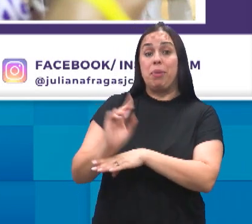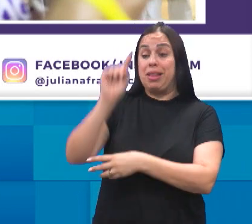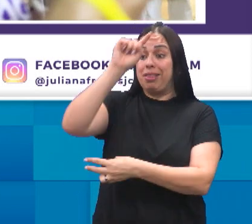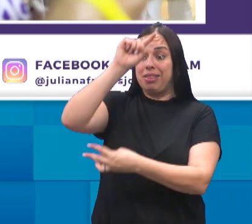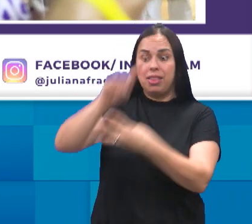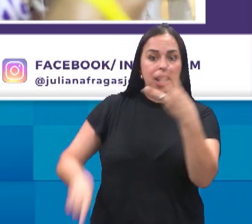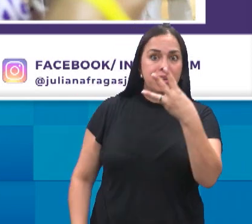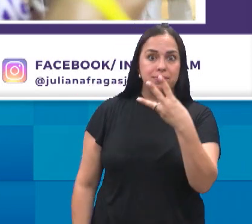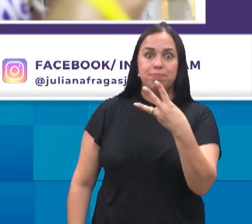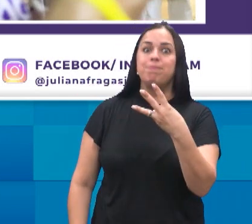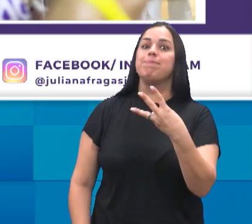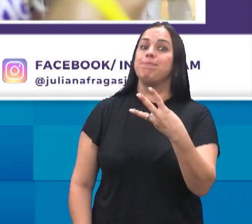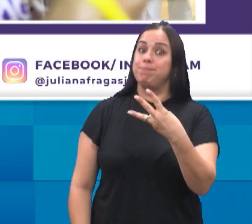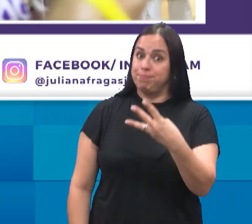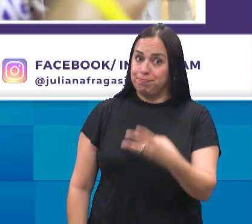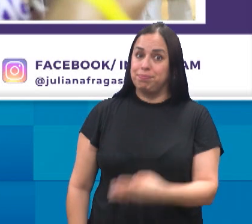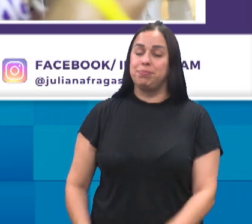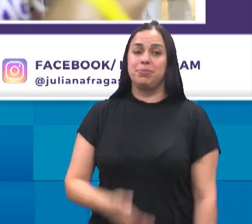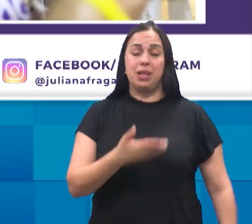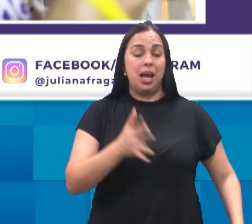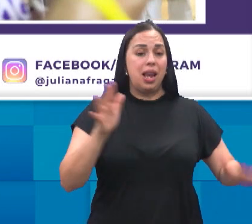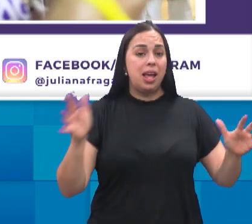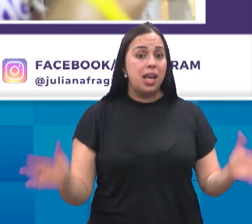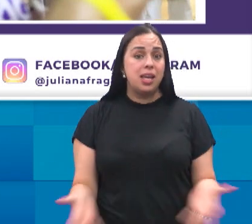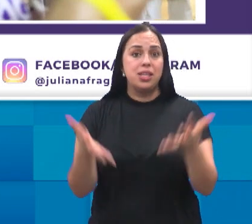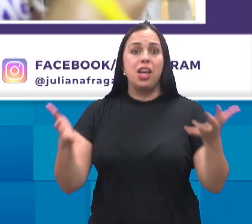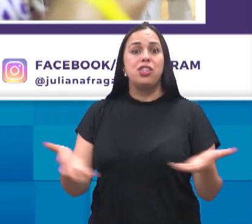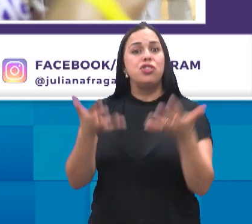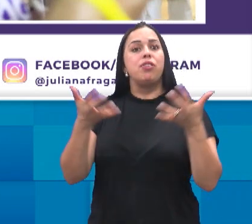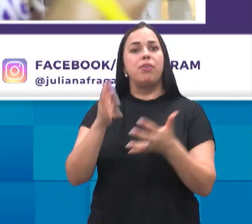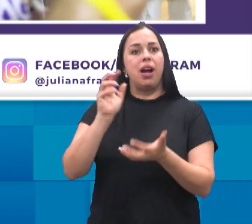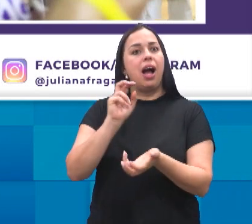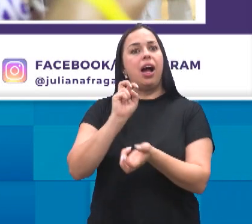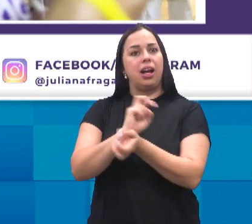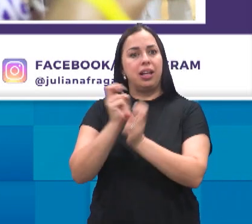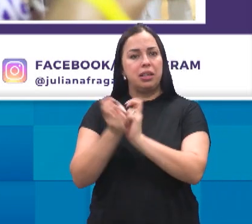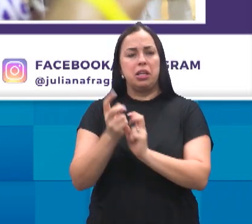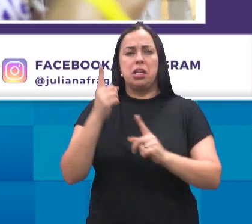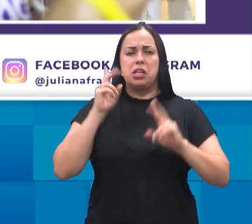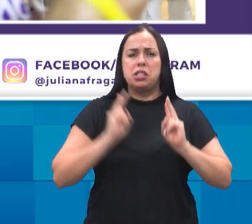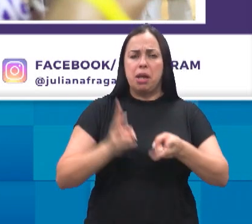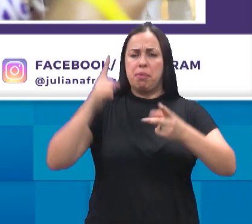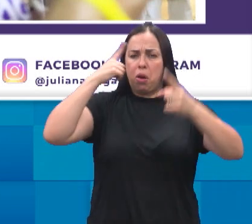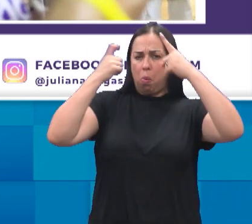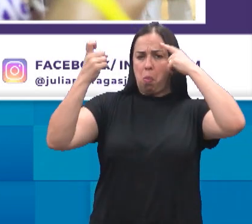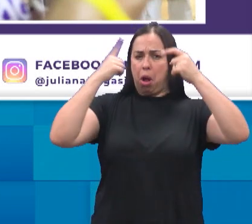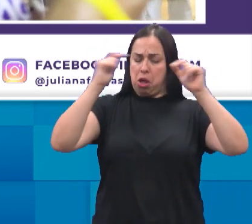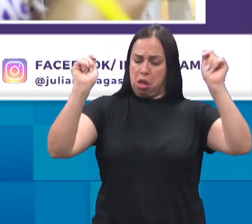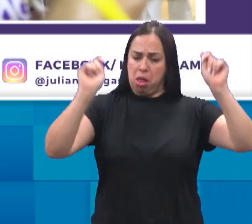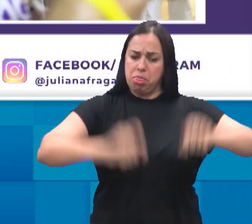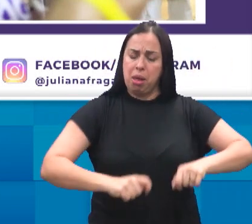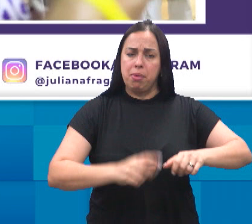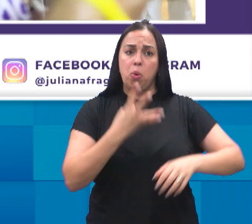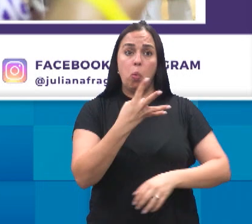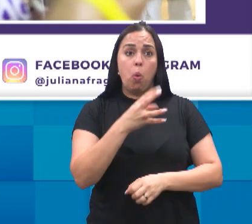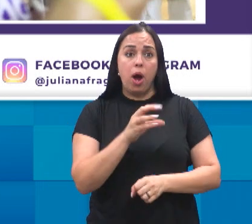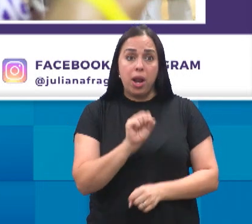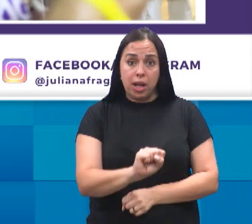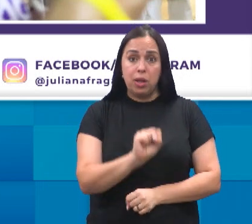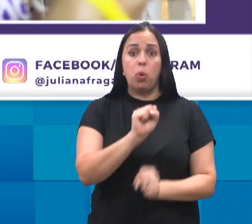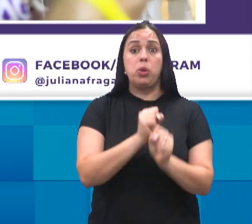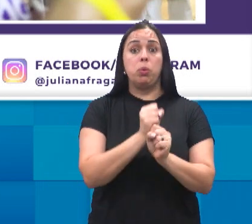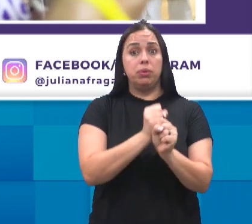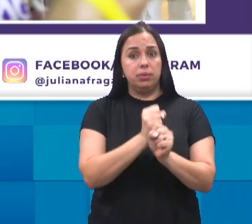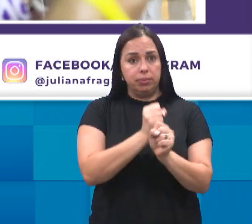filmes. Como um grande incentivador da capoeira nacional, com criatividade e competência, ao longo desses 48